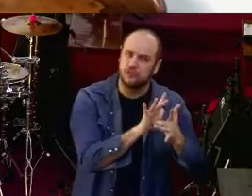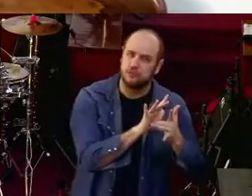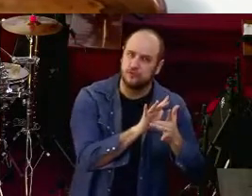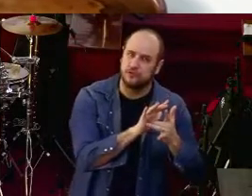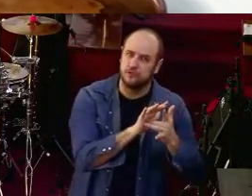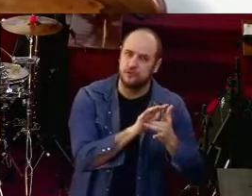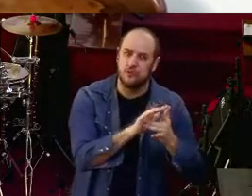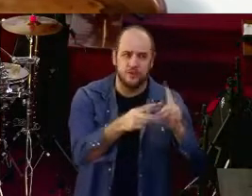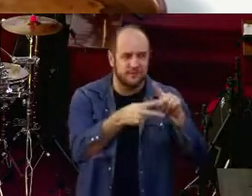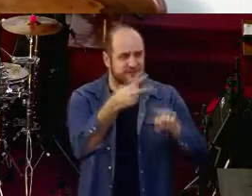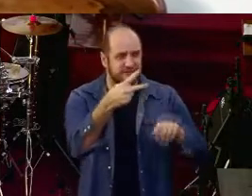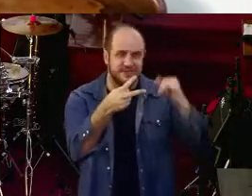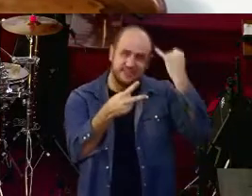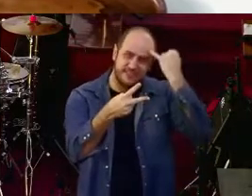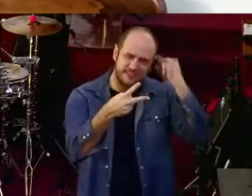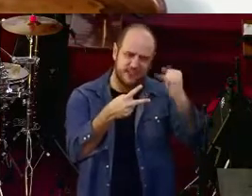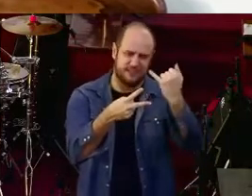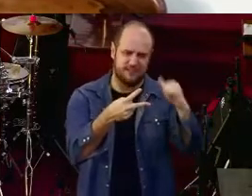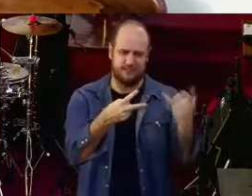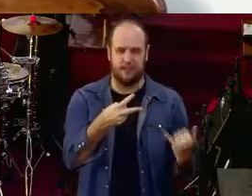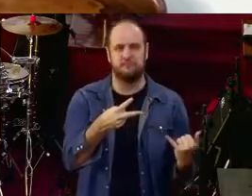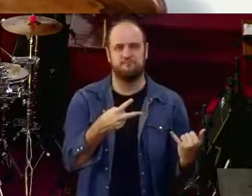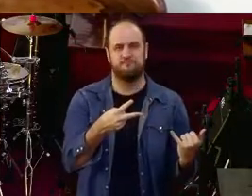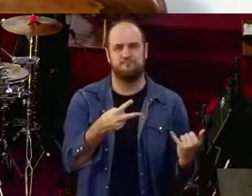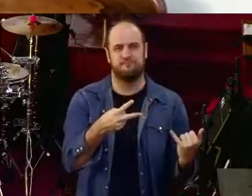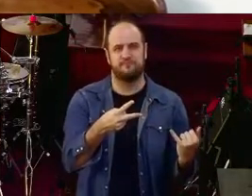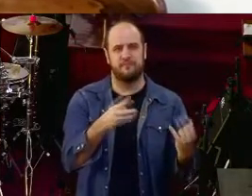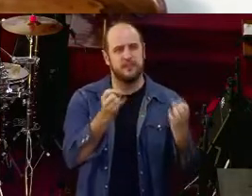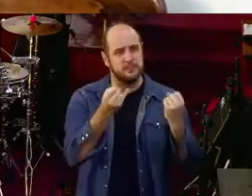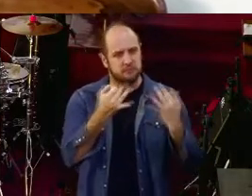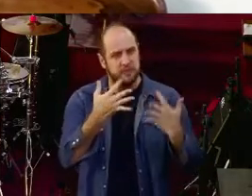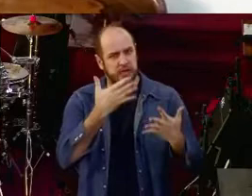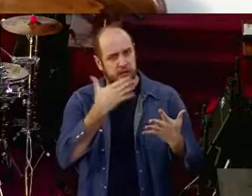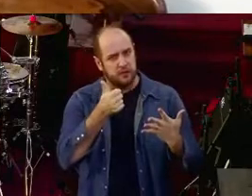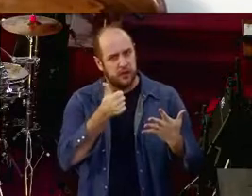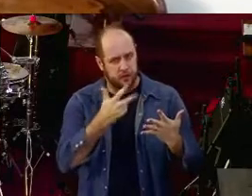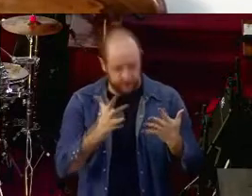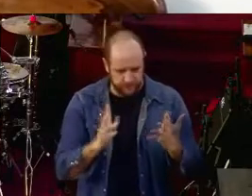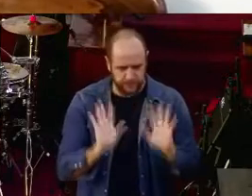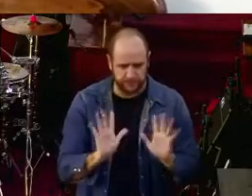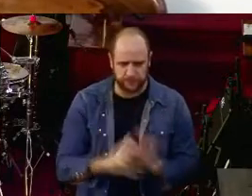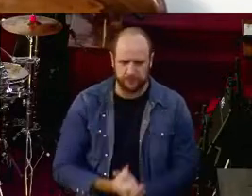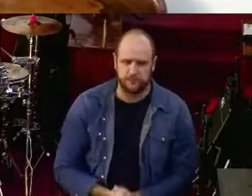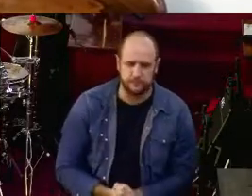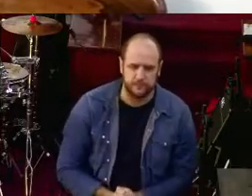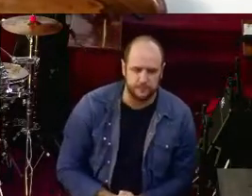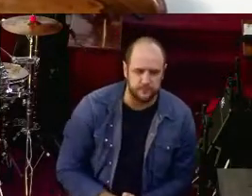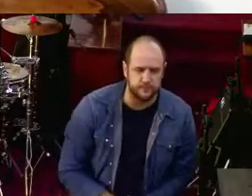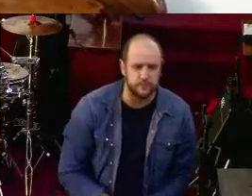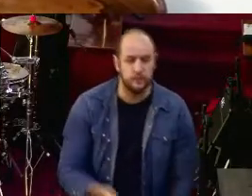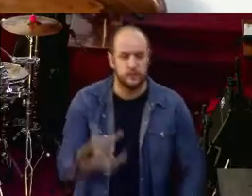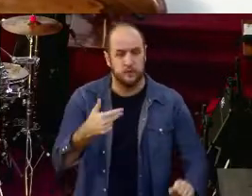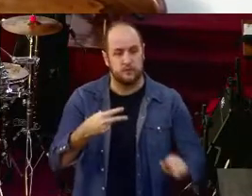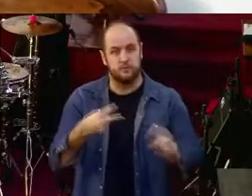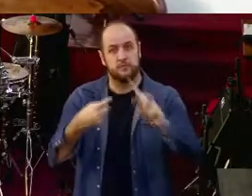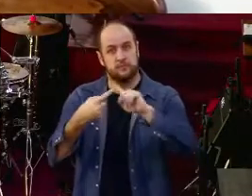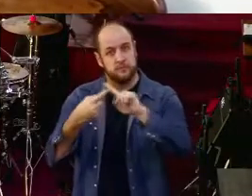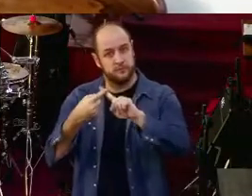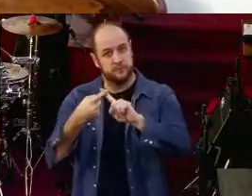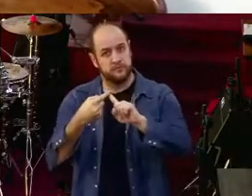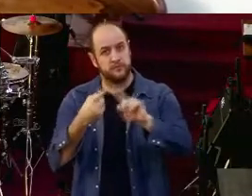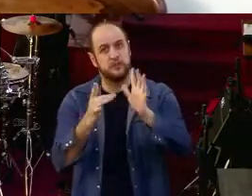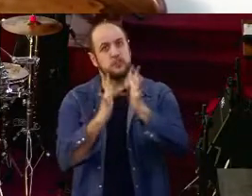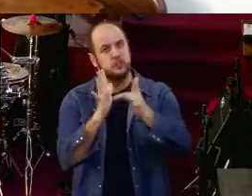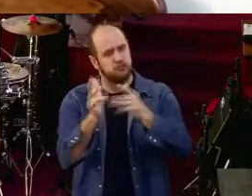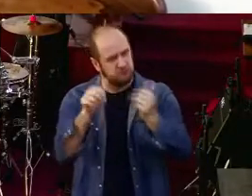em duas ideias, didaticamente, para que possamos compreender. O batismo de Jesus, ele